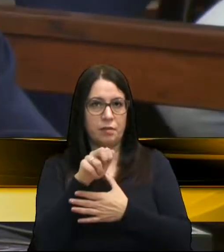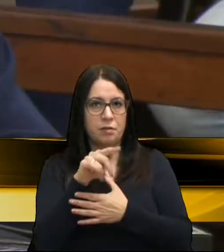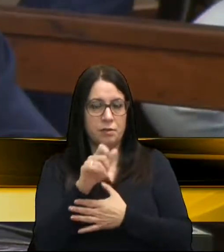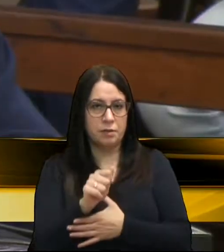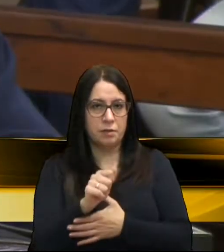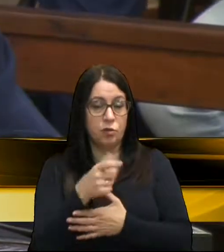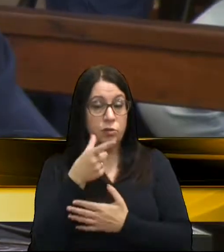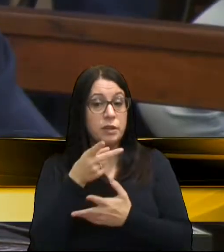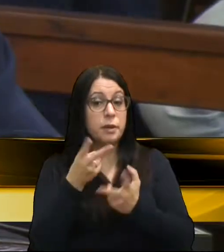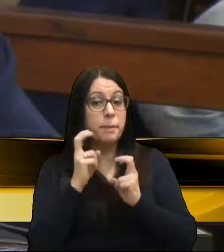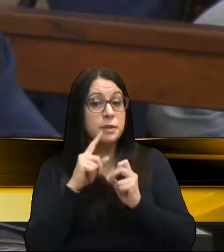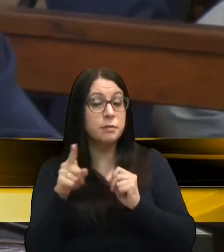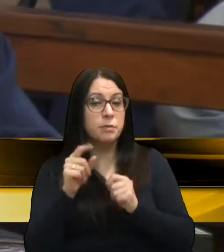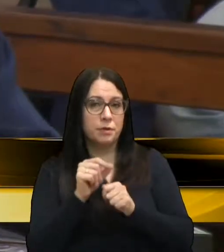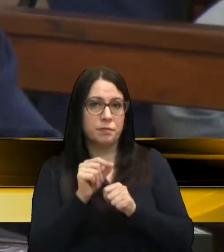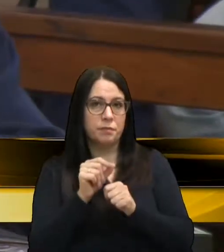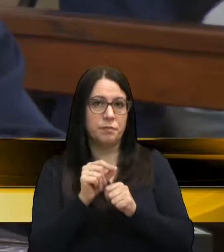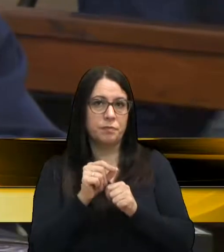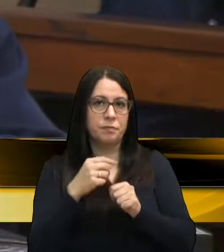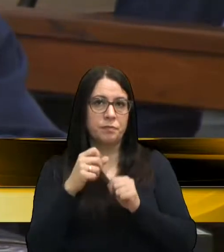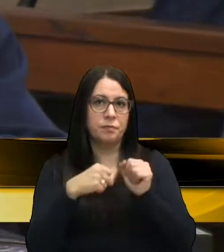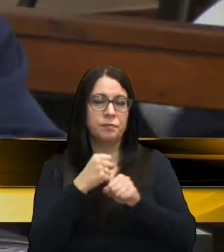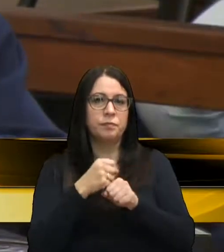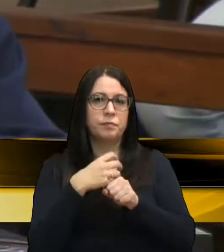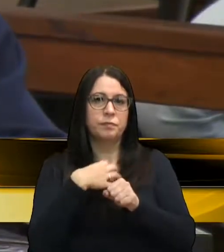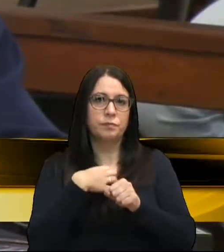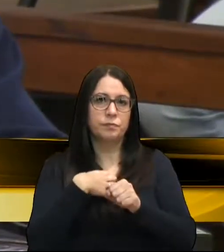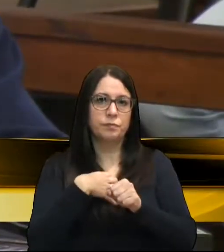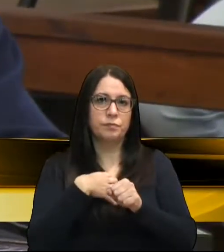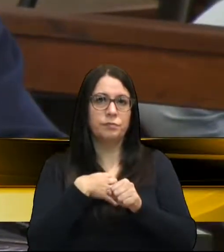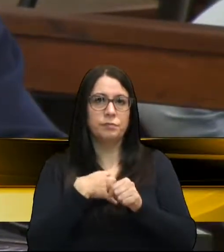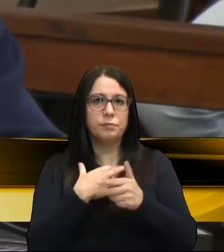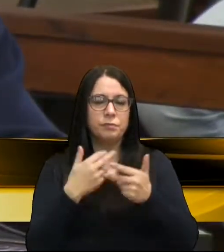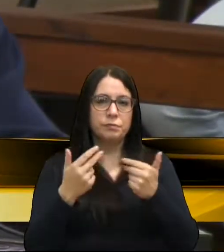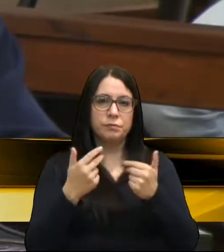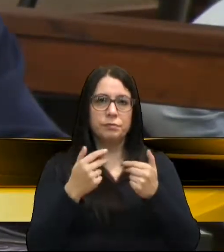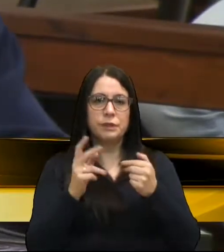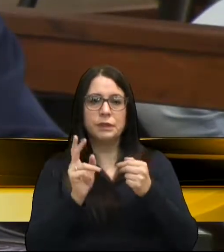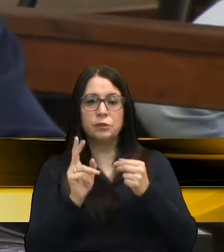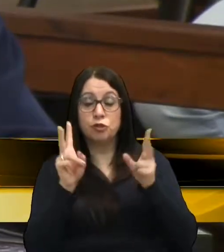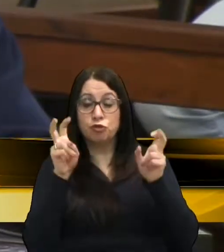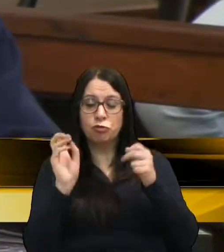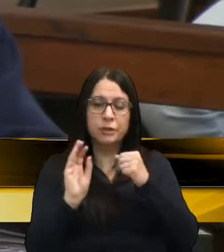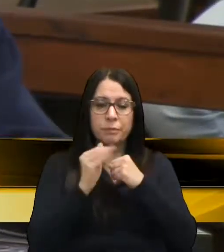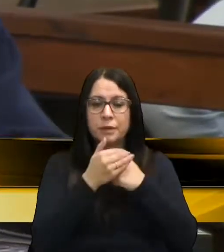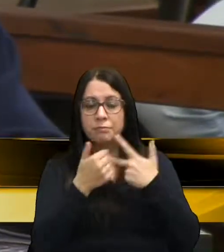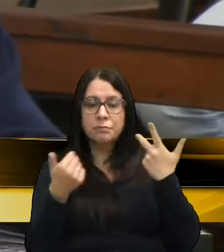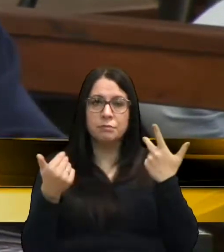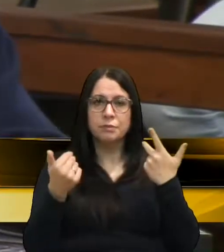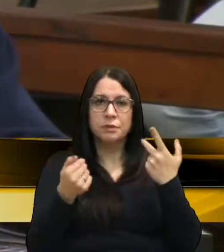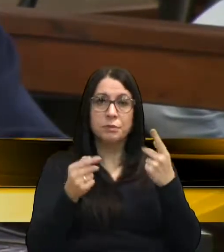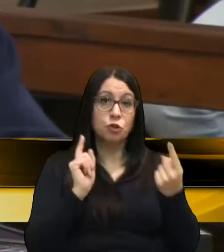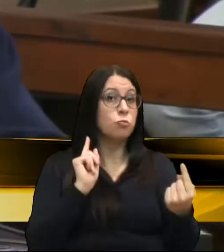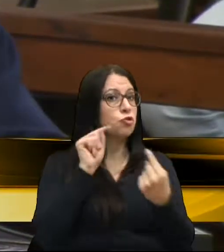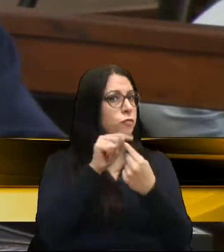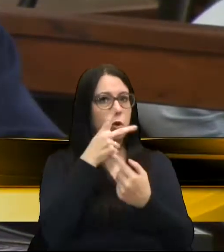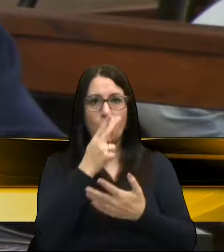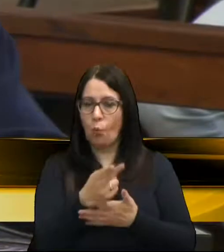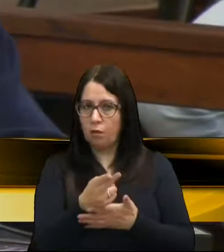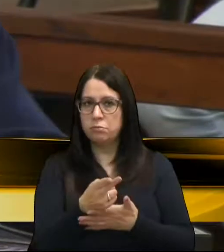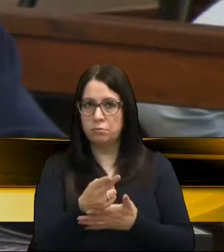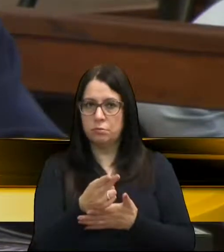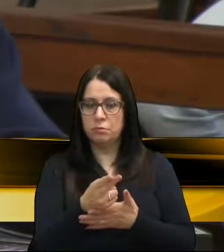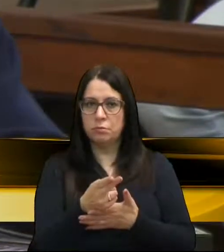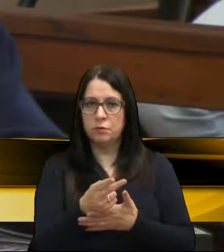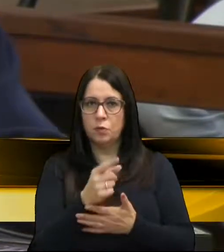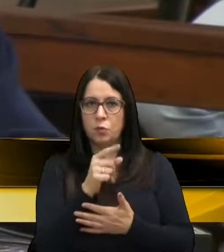consegue identificar, esse ano de forma um pouquinho maquiada o título, mas o objetivo era o mesmo, deixar